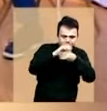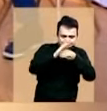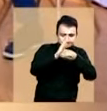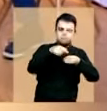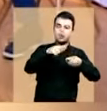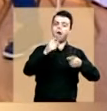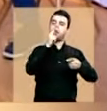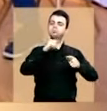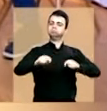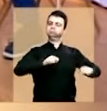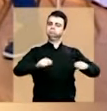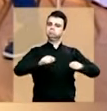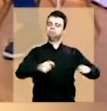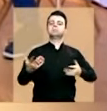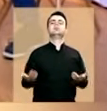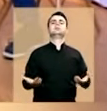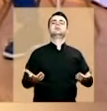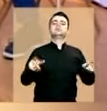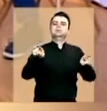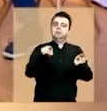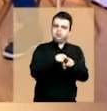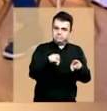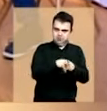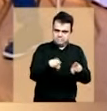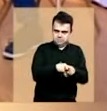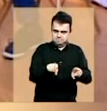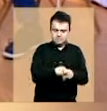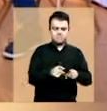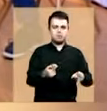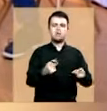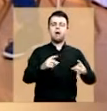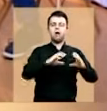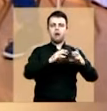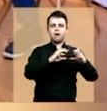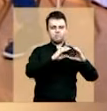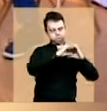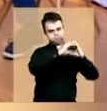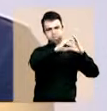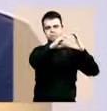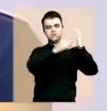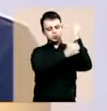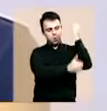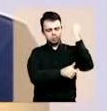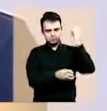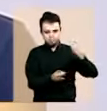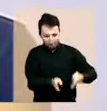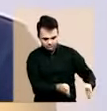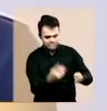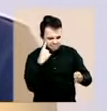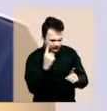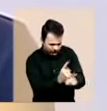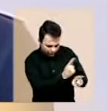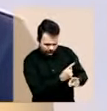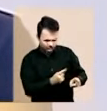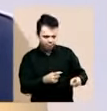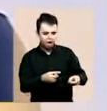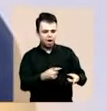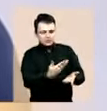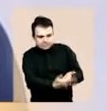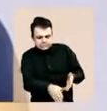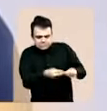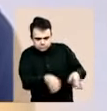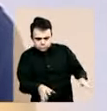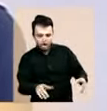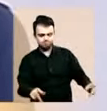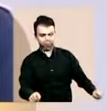mais econômica, colocou sensores para detectar vazamento no sistema e assim ele conseguiu economizar 40%